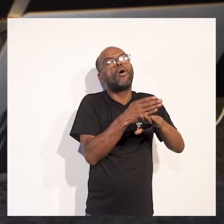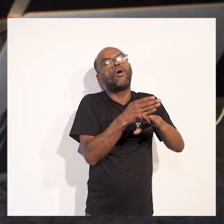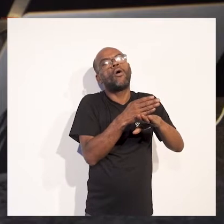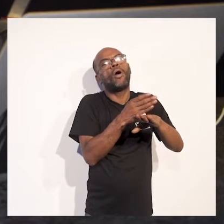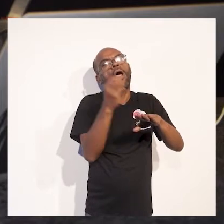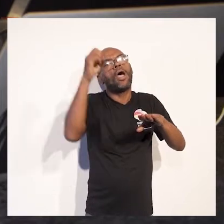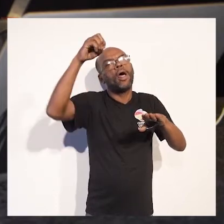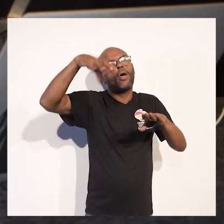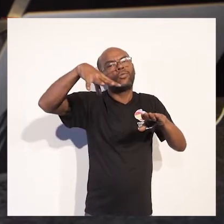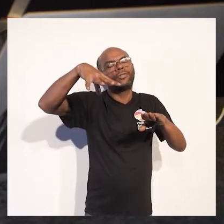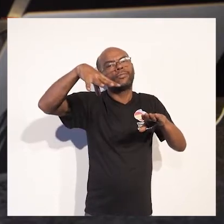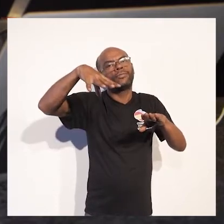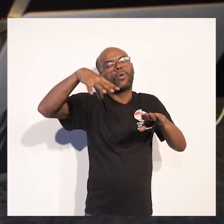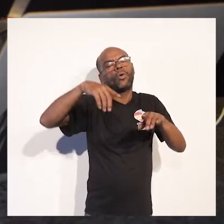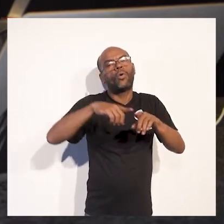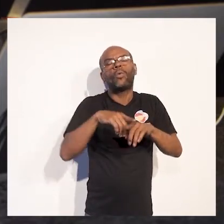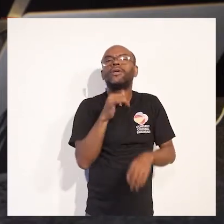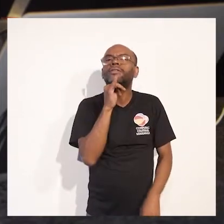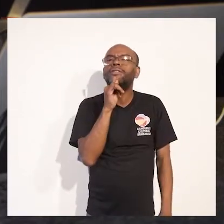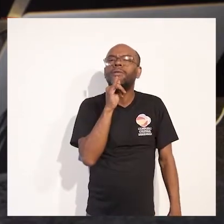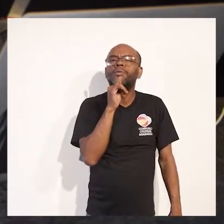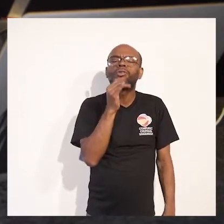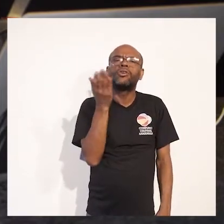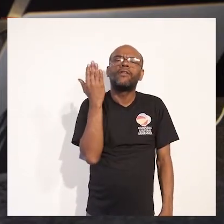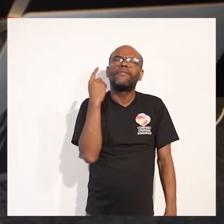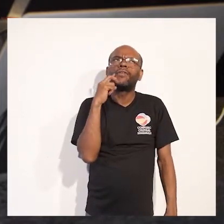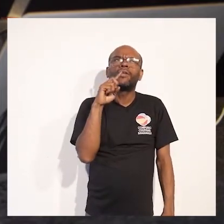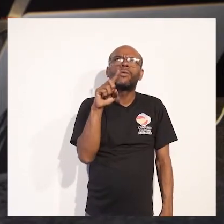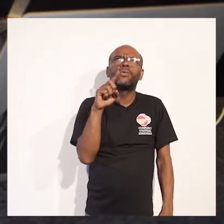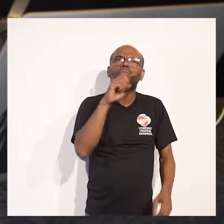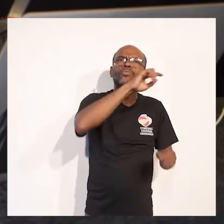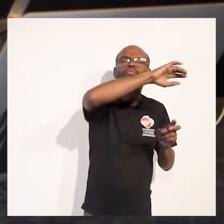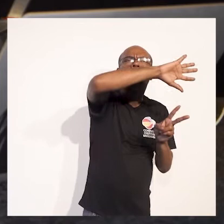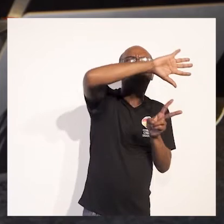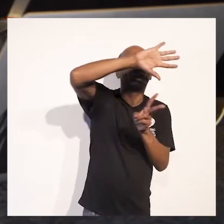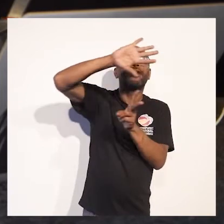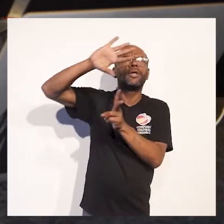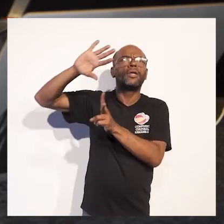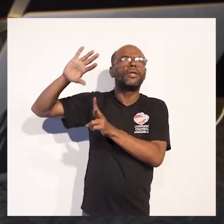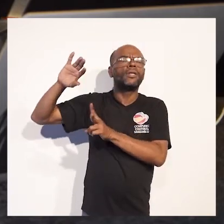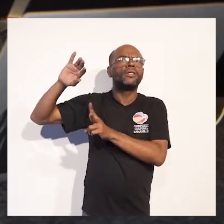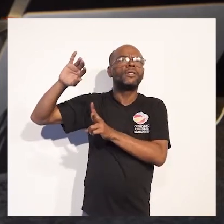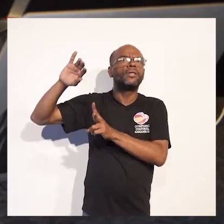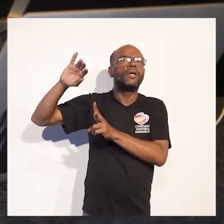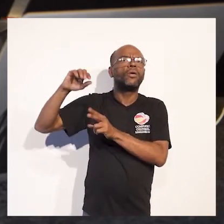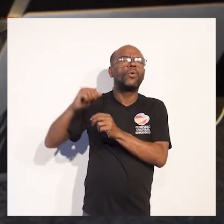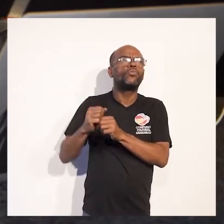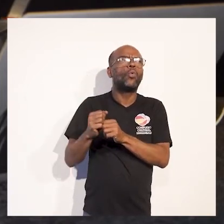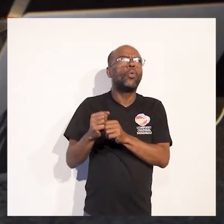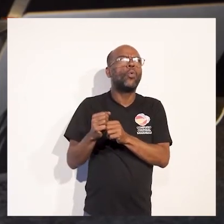a luz branca. Ou, por exemplo, como a gente já viu também, aquela coisa do arco-íris, quando quando essa luz do